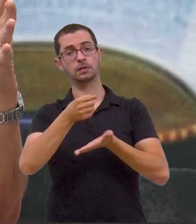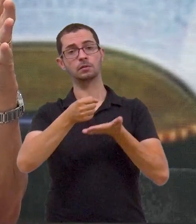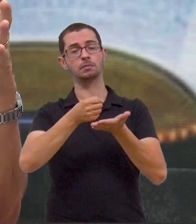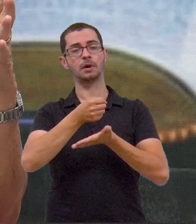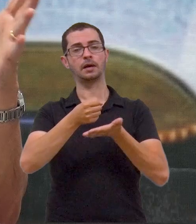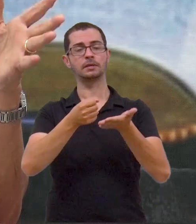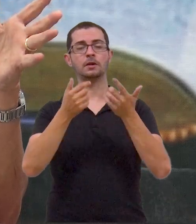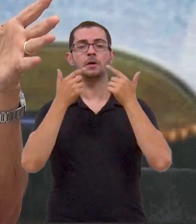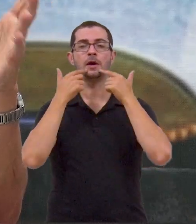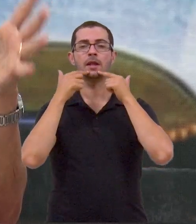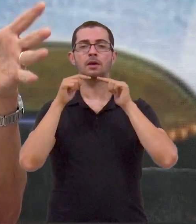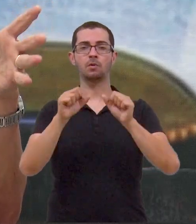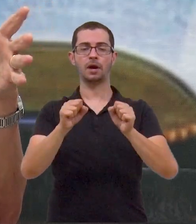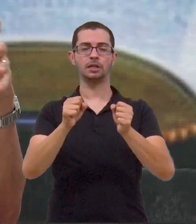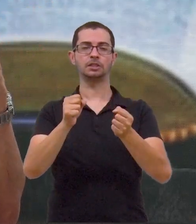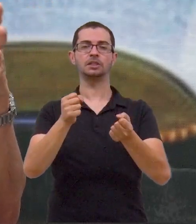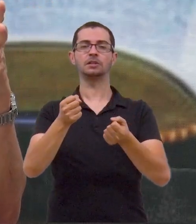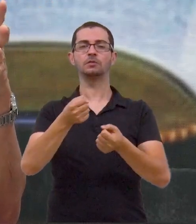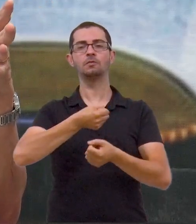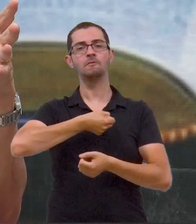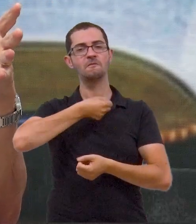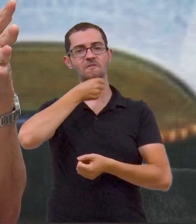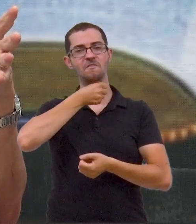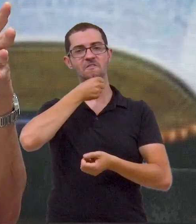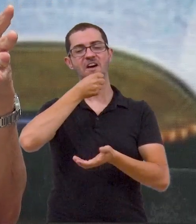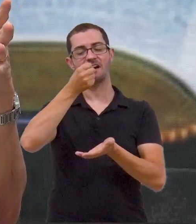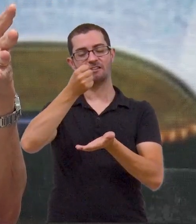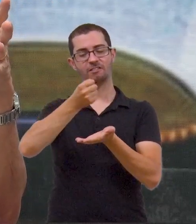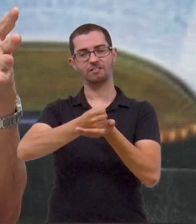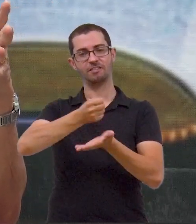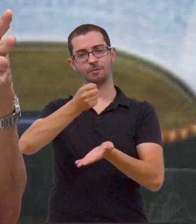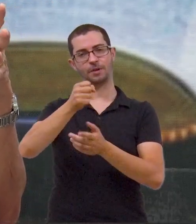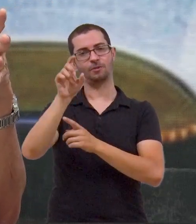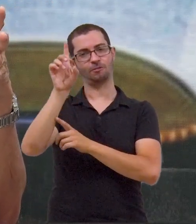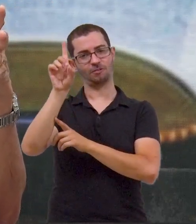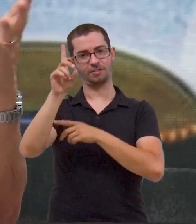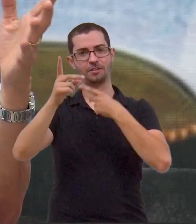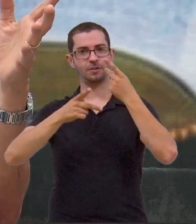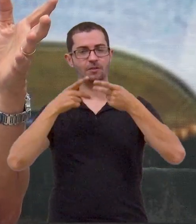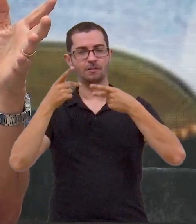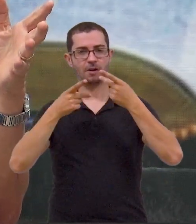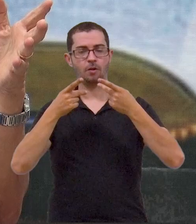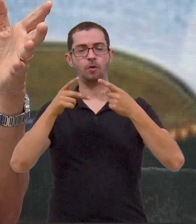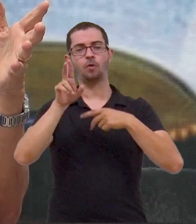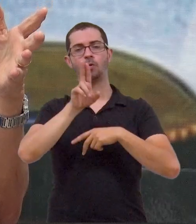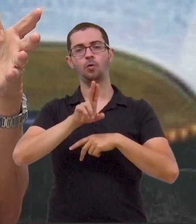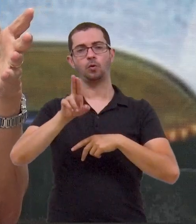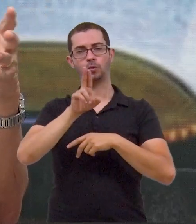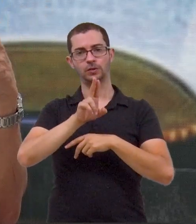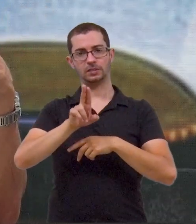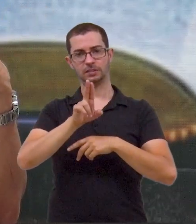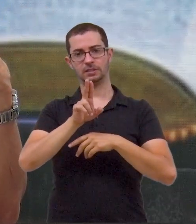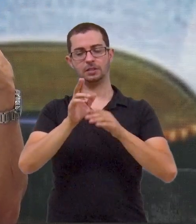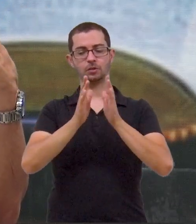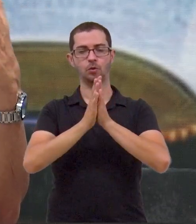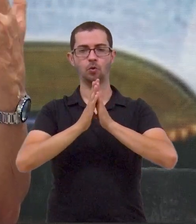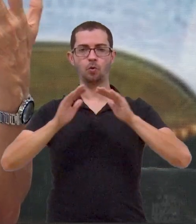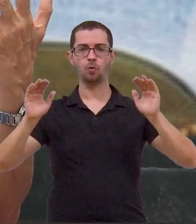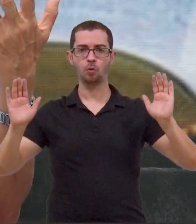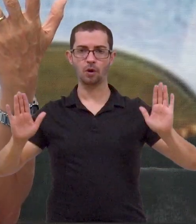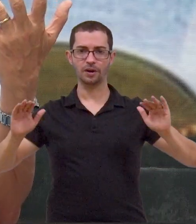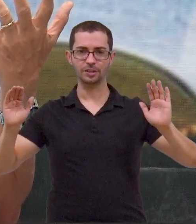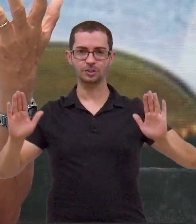linguagem do Velho Testamento, quando Deus falou através dos anjos e